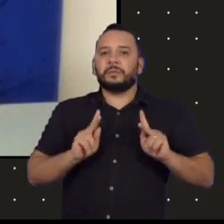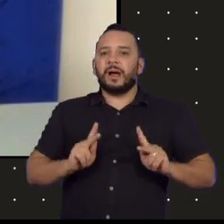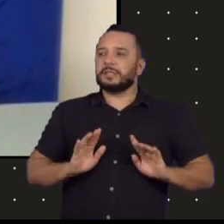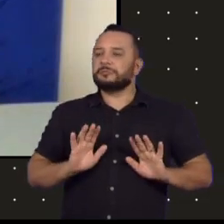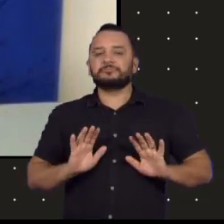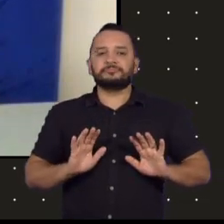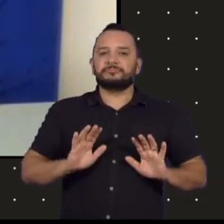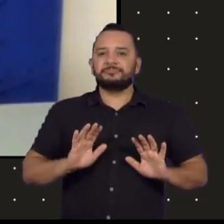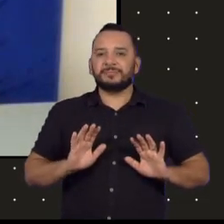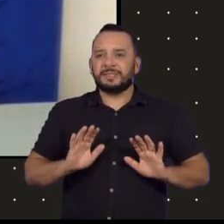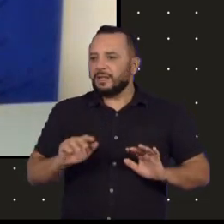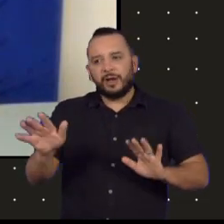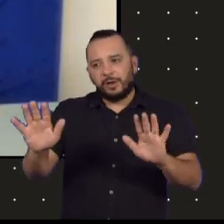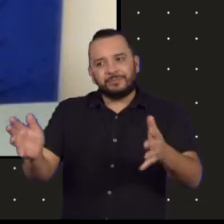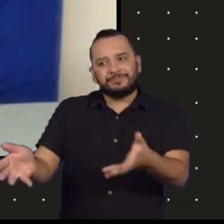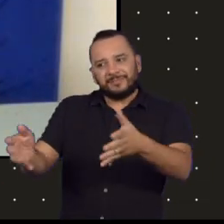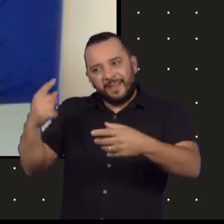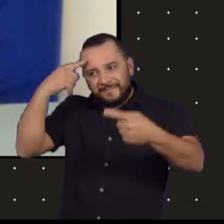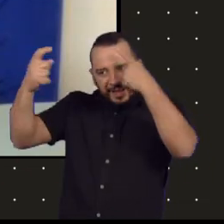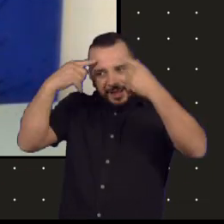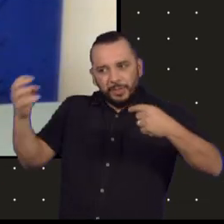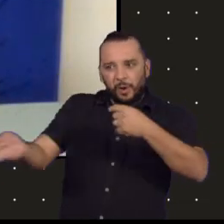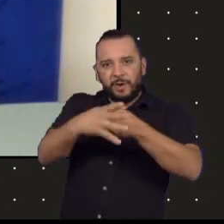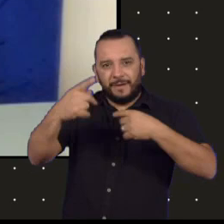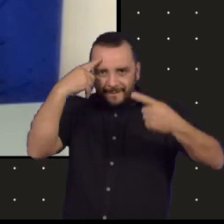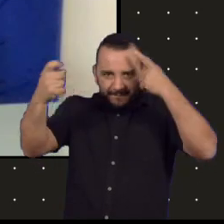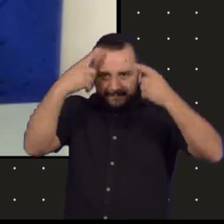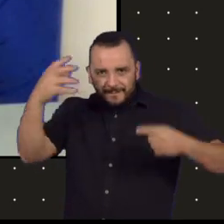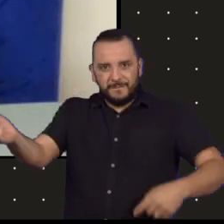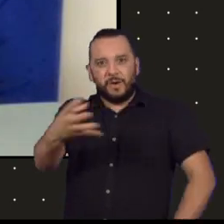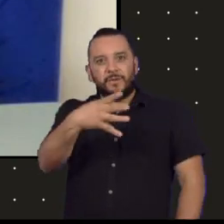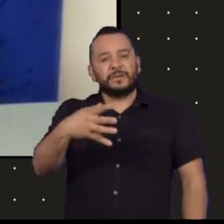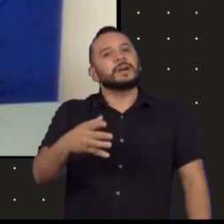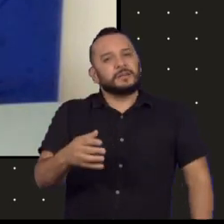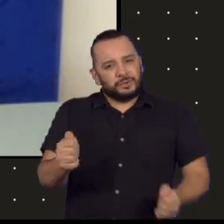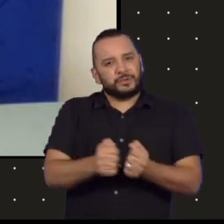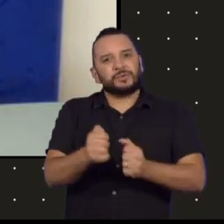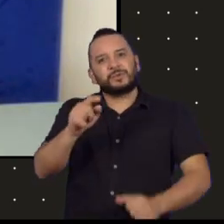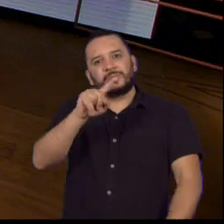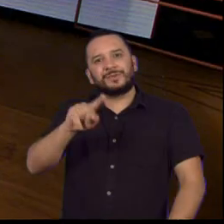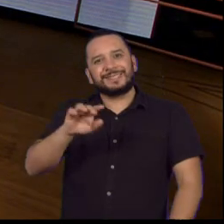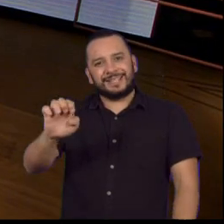por um ou outro viés, ele também dizia isso. Mas com o Zé, quando